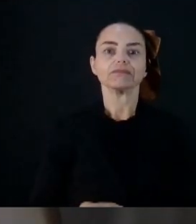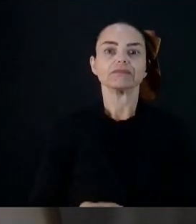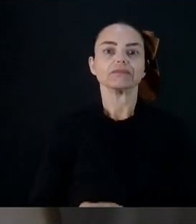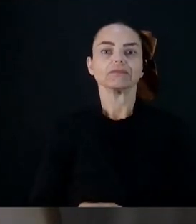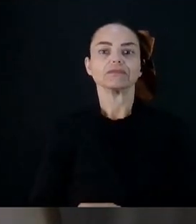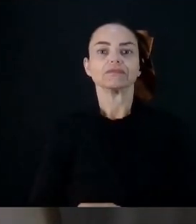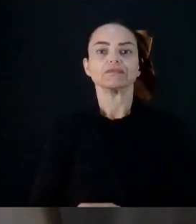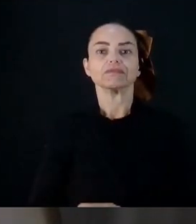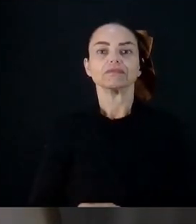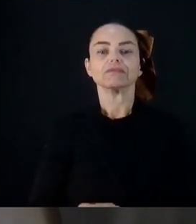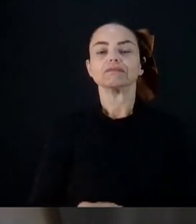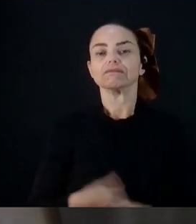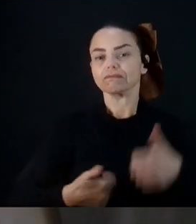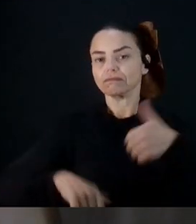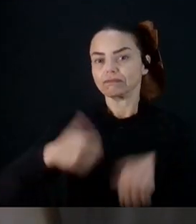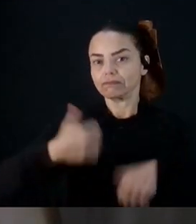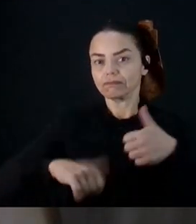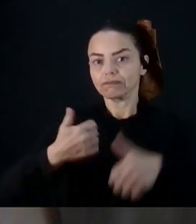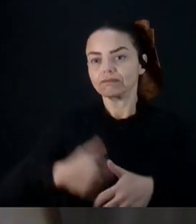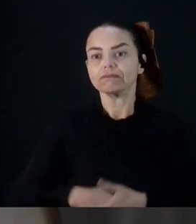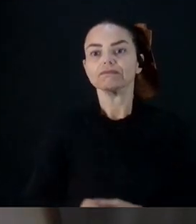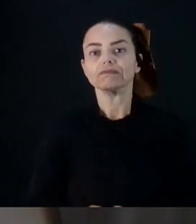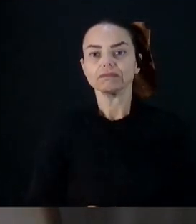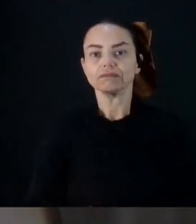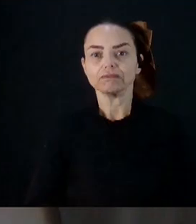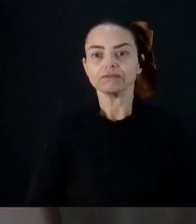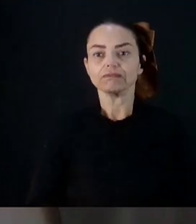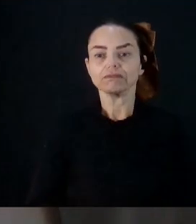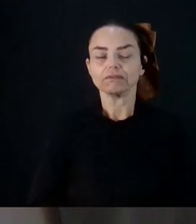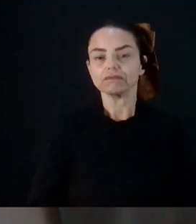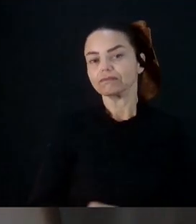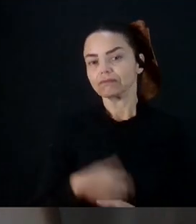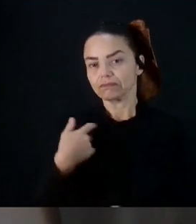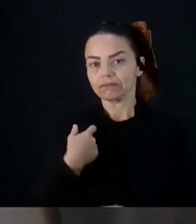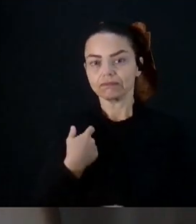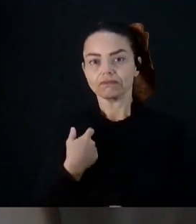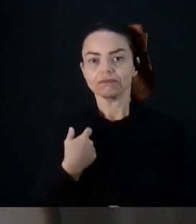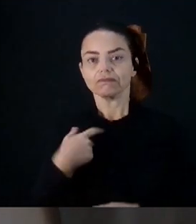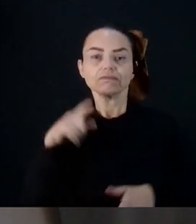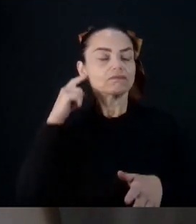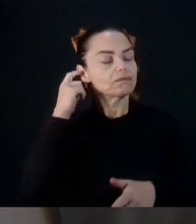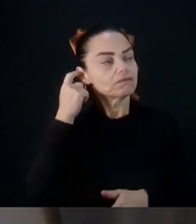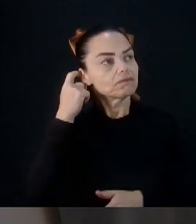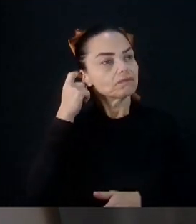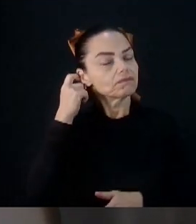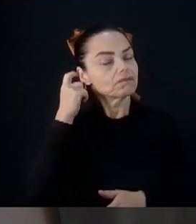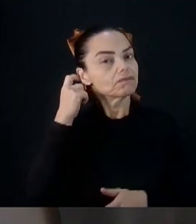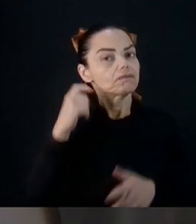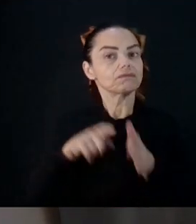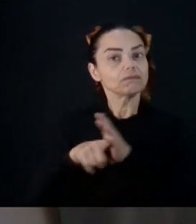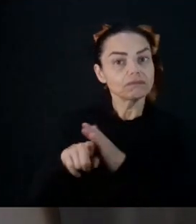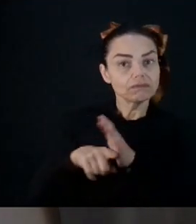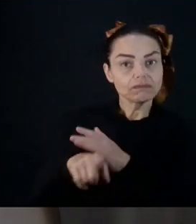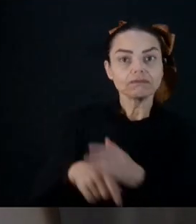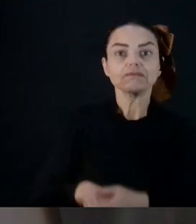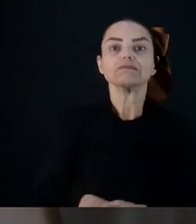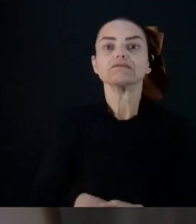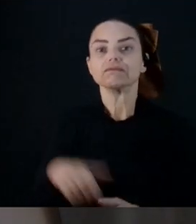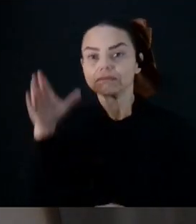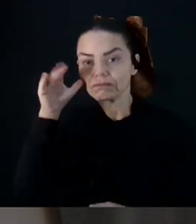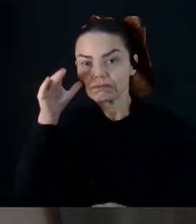essa avaliação, né? Então, uma coisa é perguntar, ter uma curiosidade. Isso.